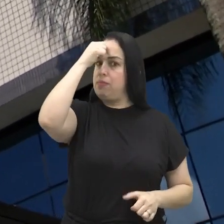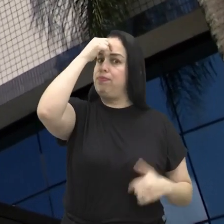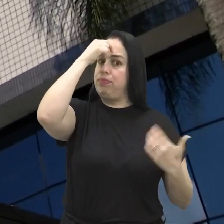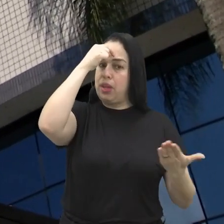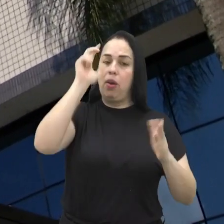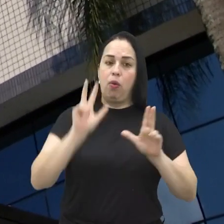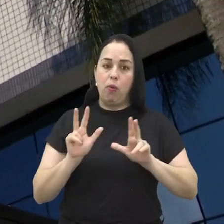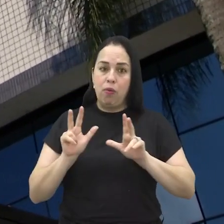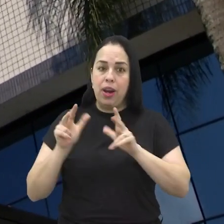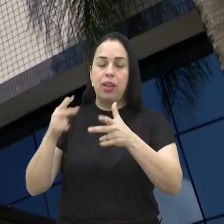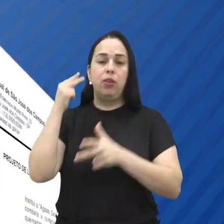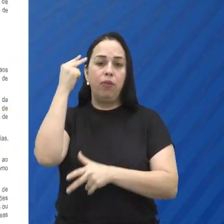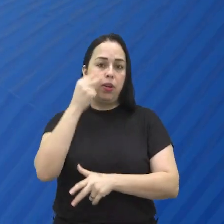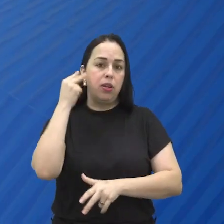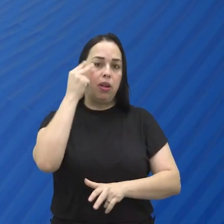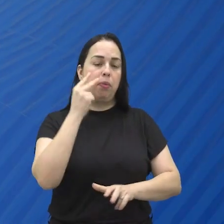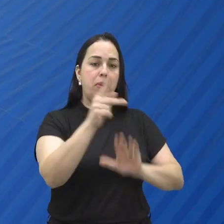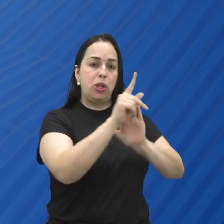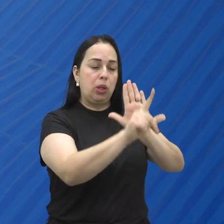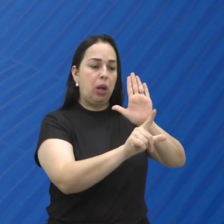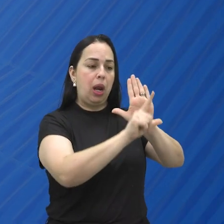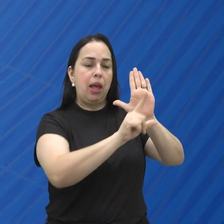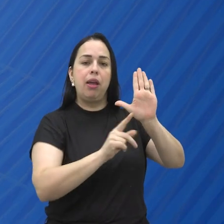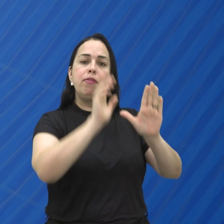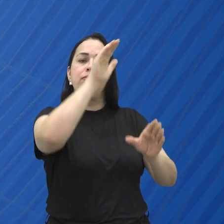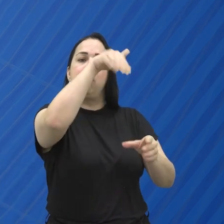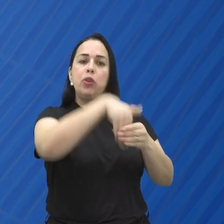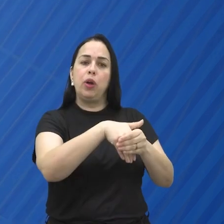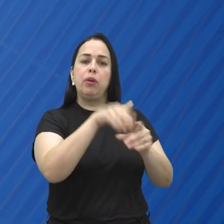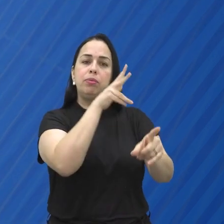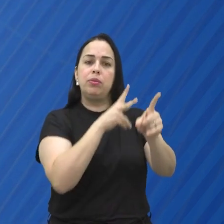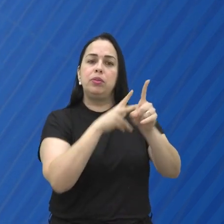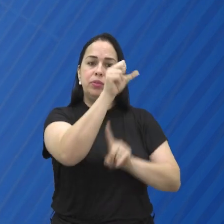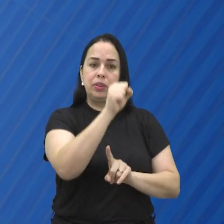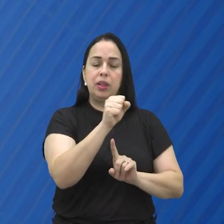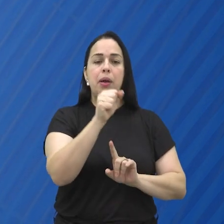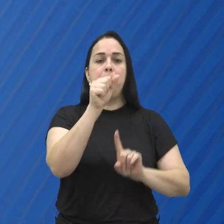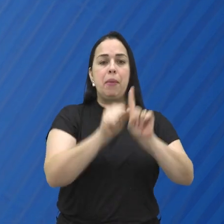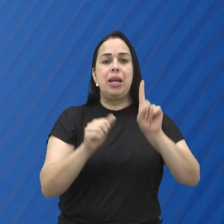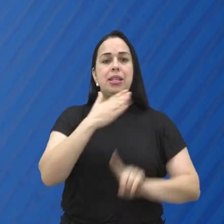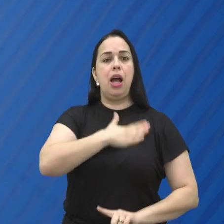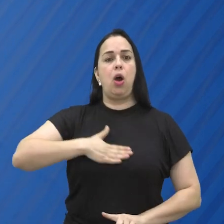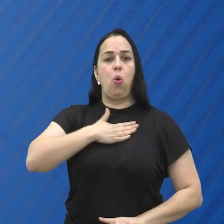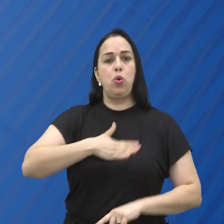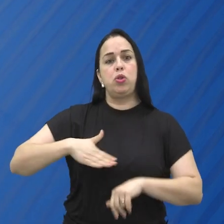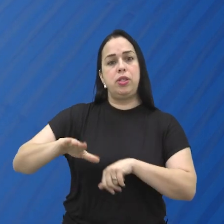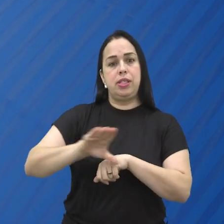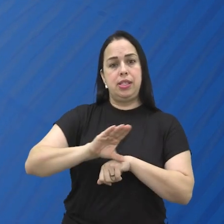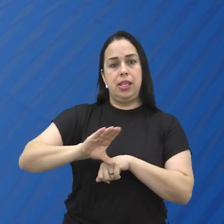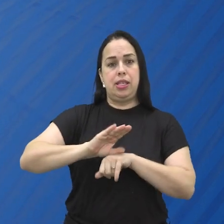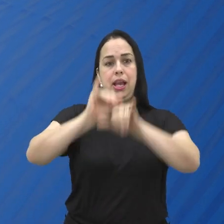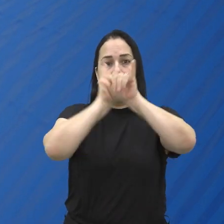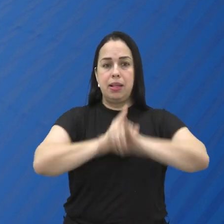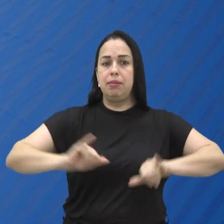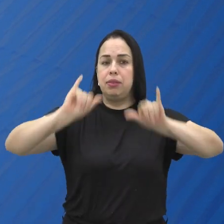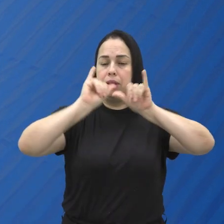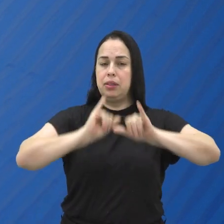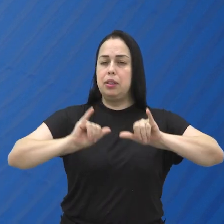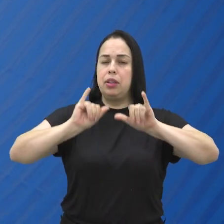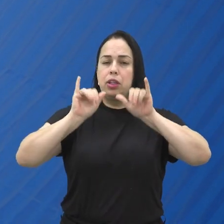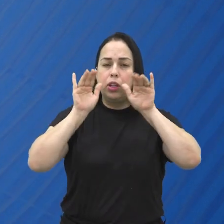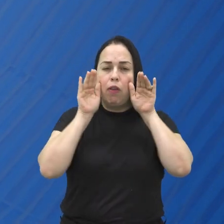tema, a Câmara aprovou um projeto de lei que cria em São José a campanha Agosto Cinza. A ideia é instituir um